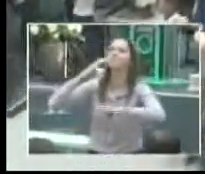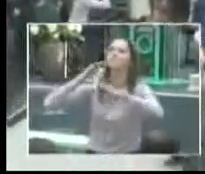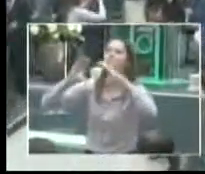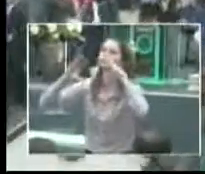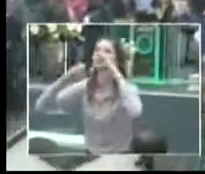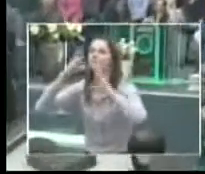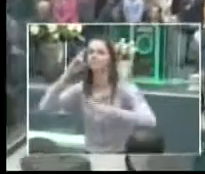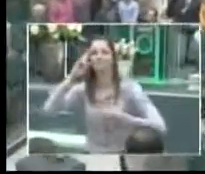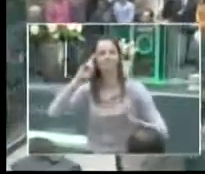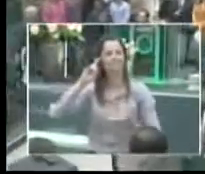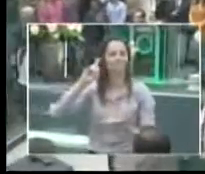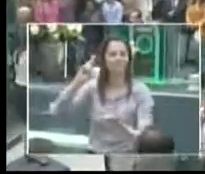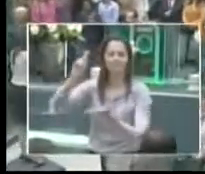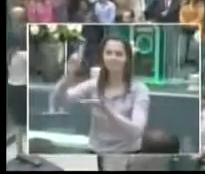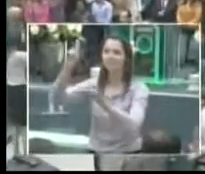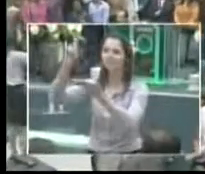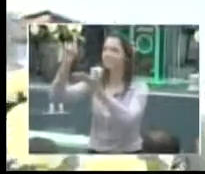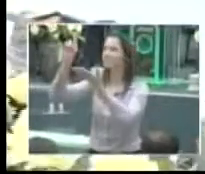canta a ti,